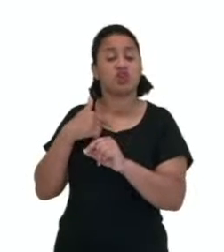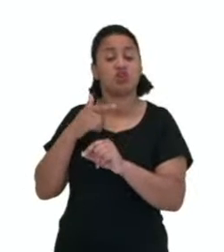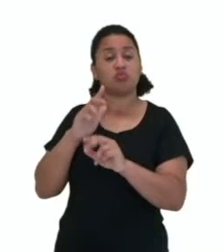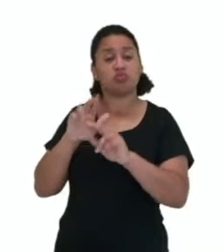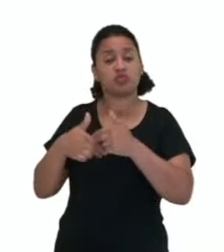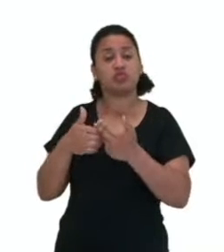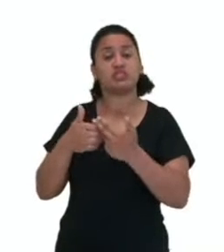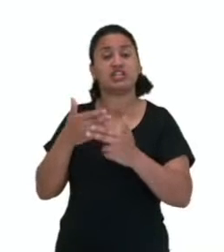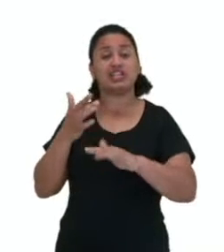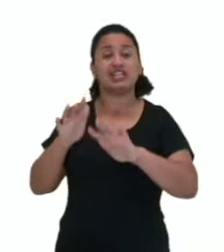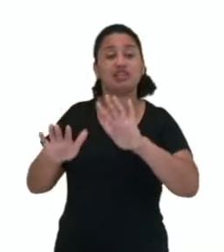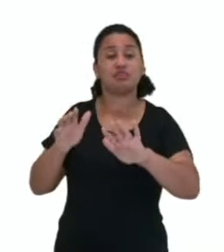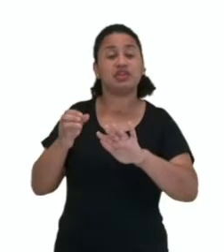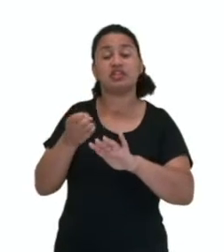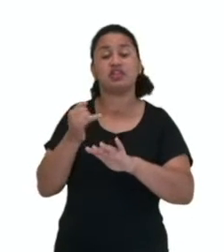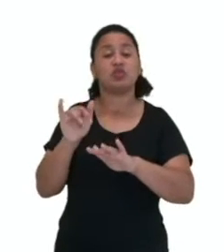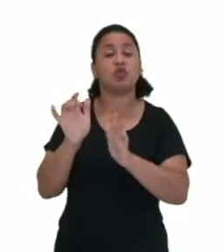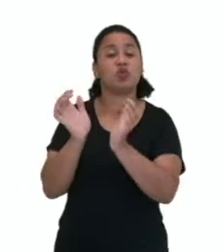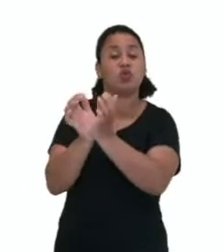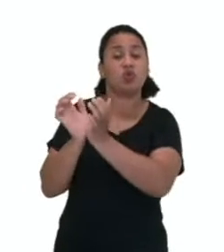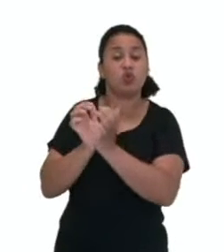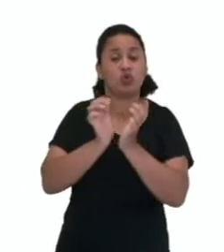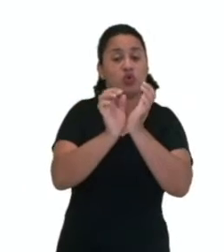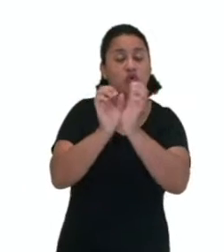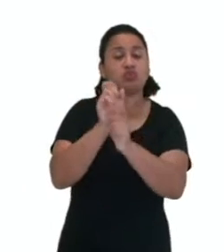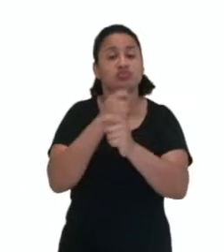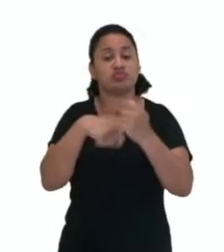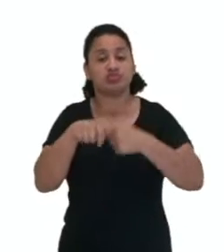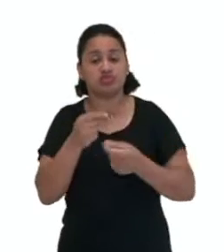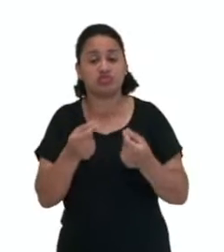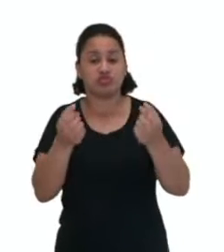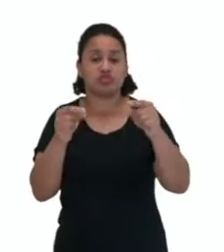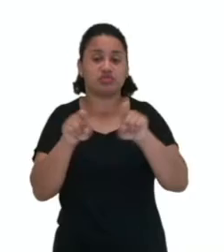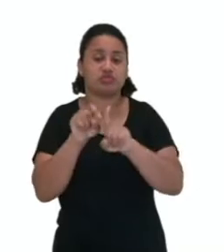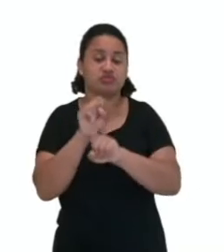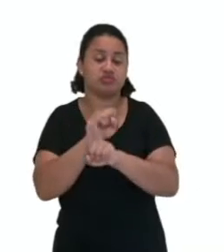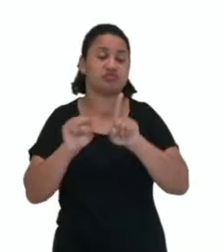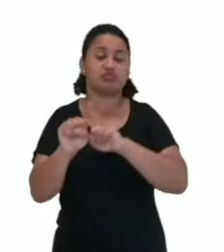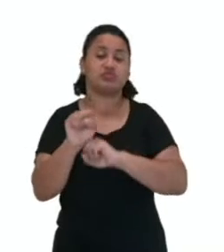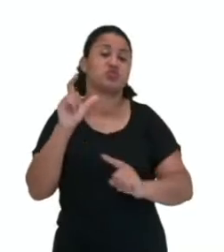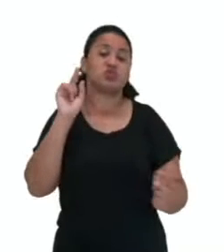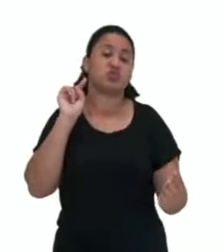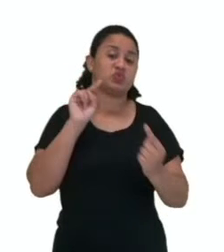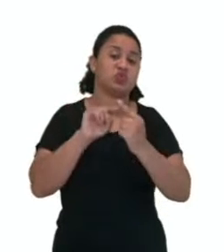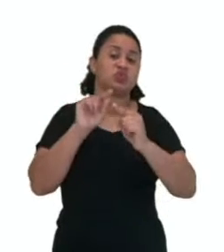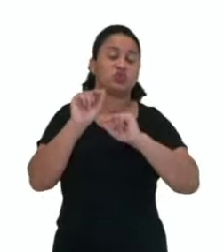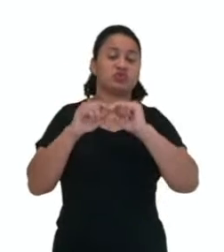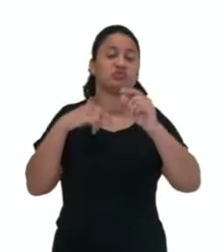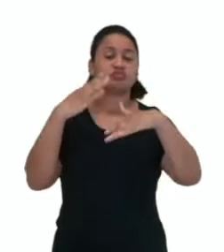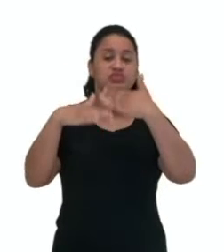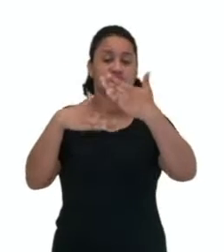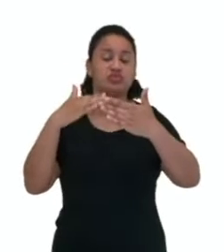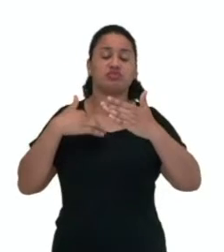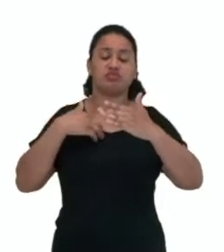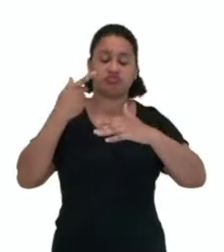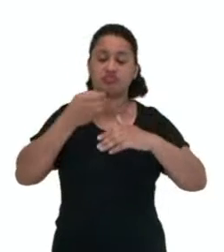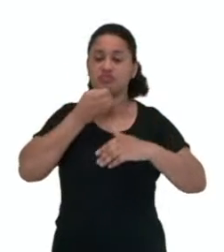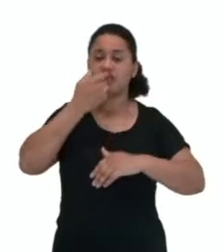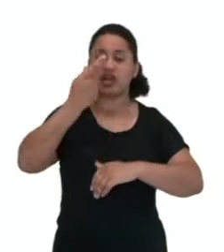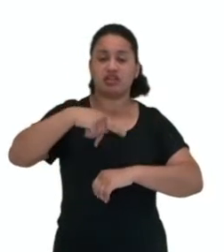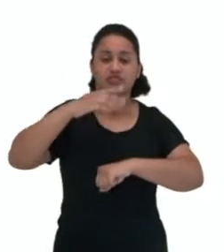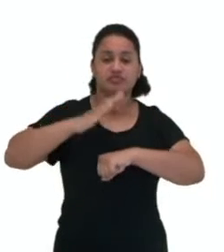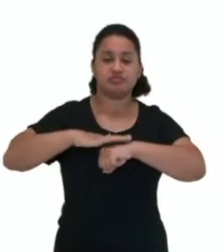membros de determinado grupo econômico ou social, que tem como objetivo desempenhar em benefício comum